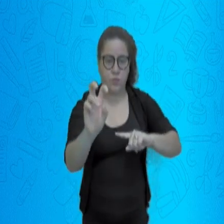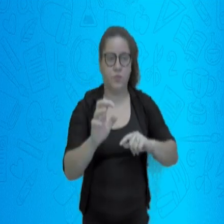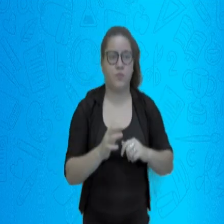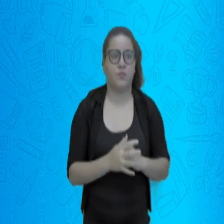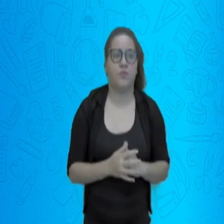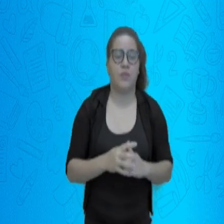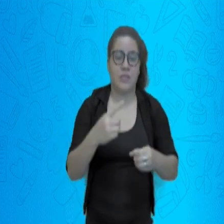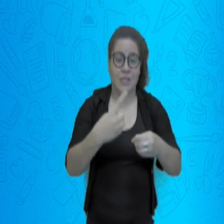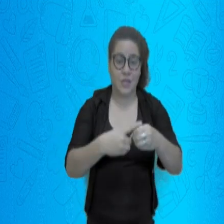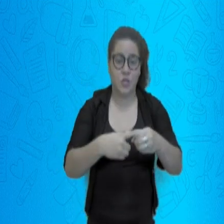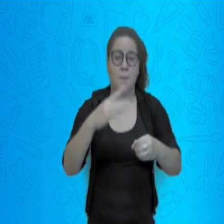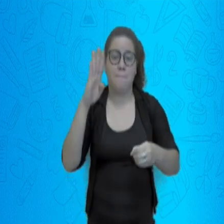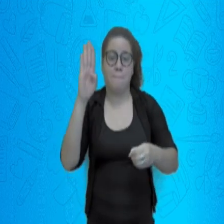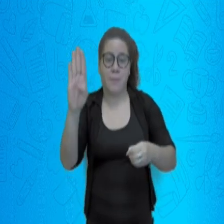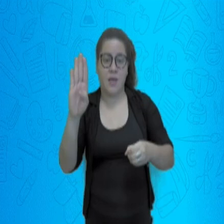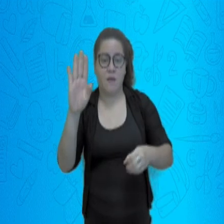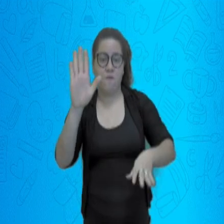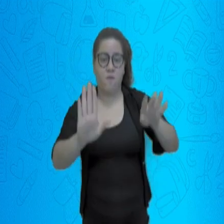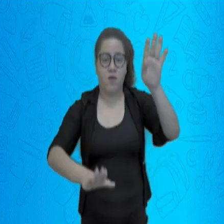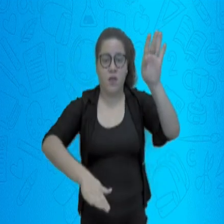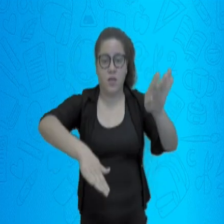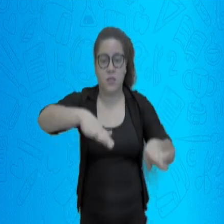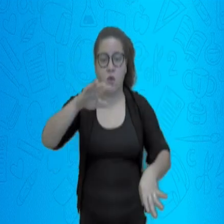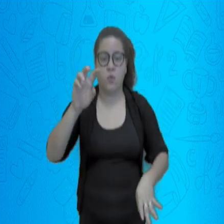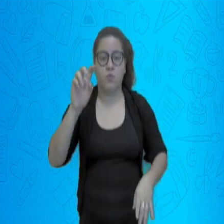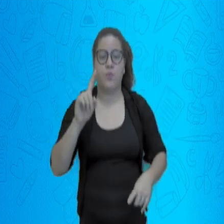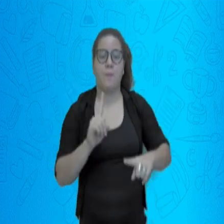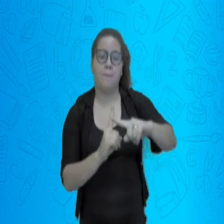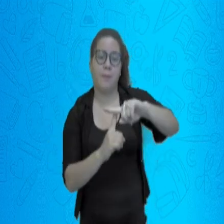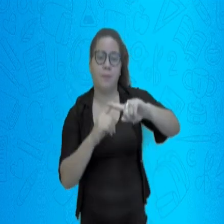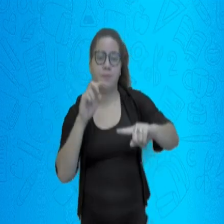na cidade B, a variação foi de